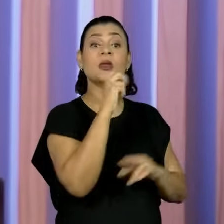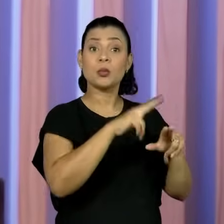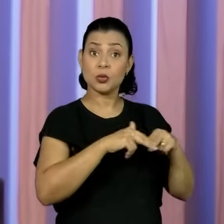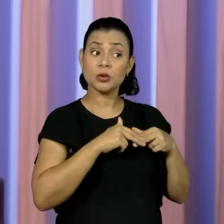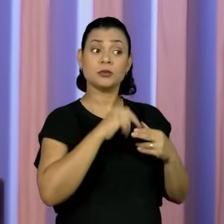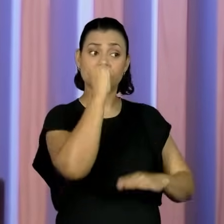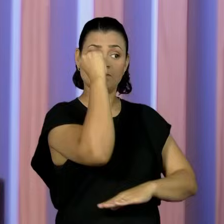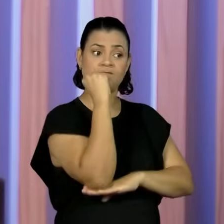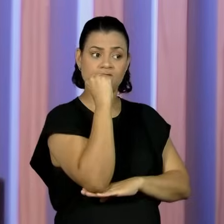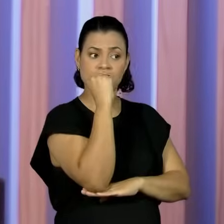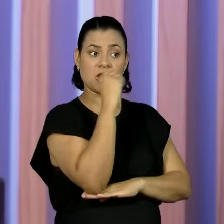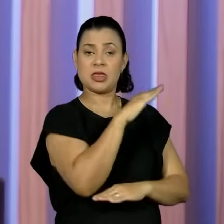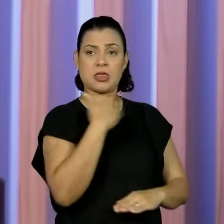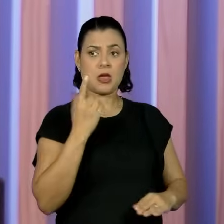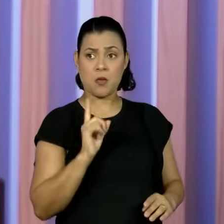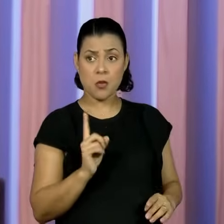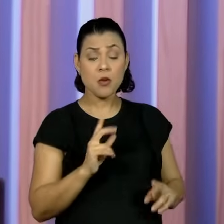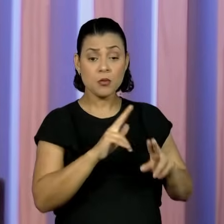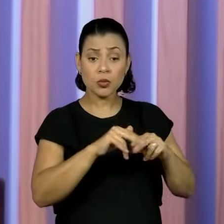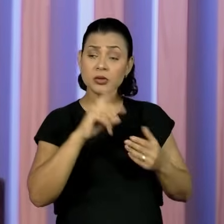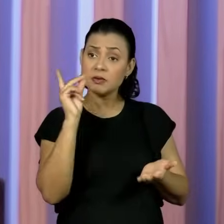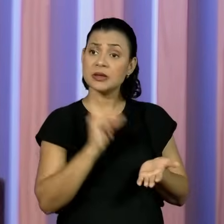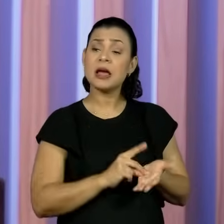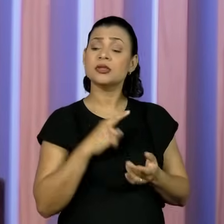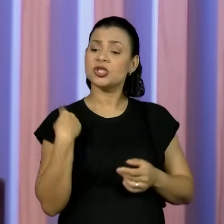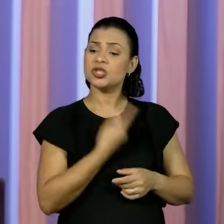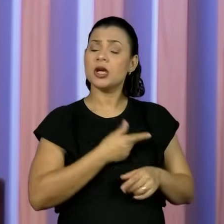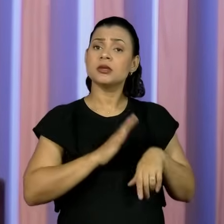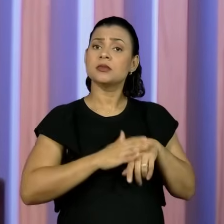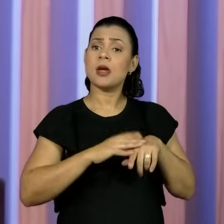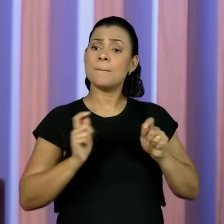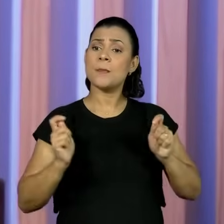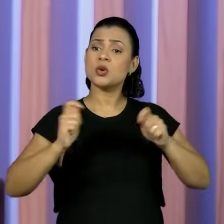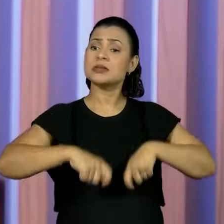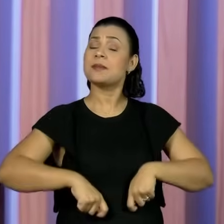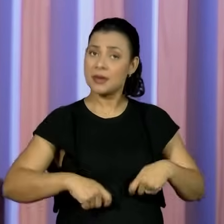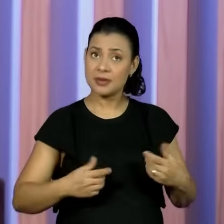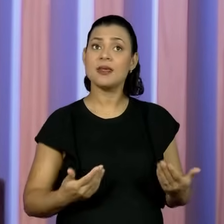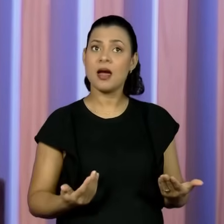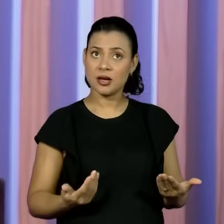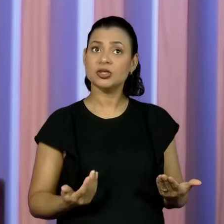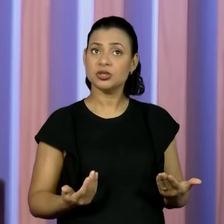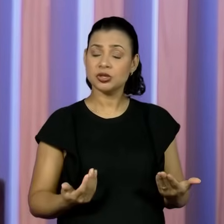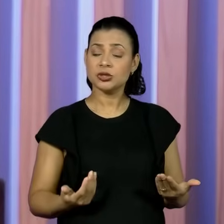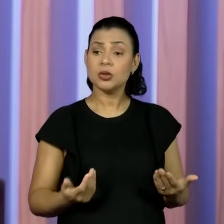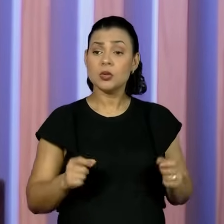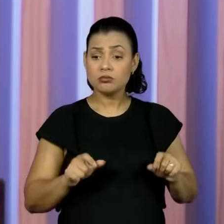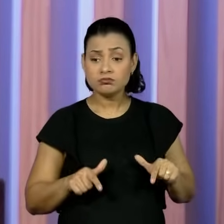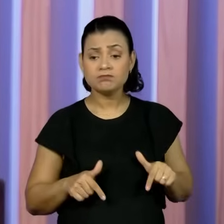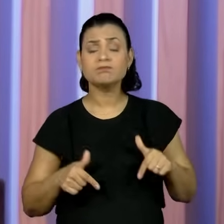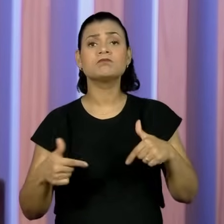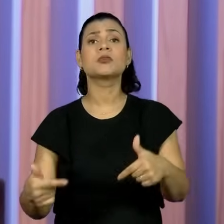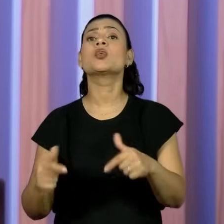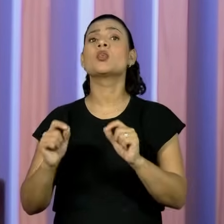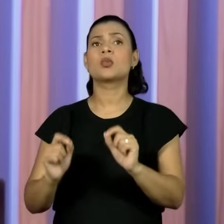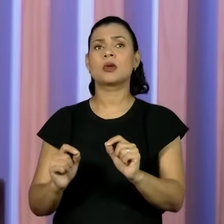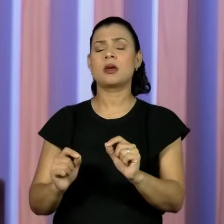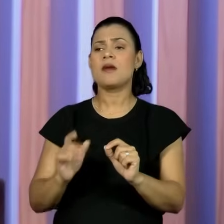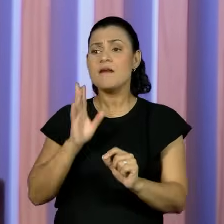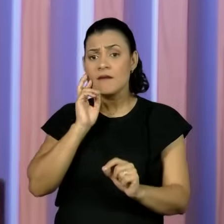de conhecimento, né? Então, quando a gente amplia o nosso leque de possibilidades, de olhar para outros